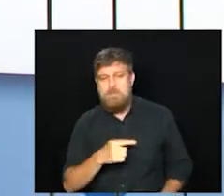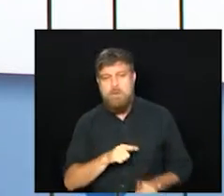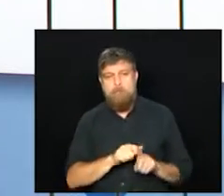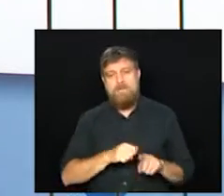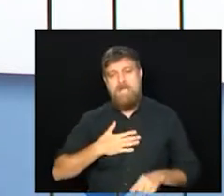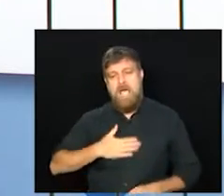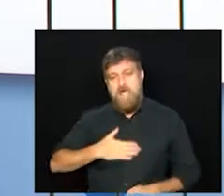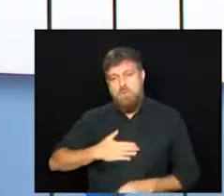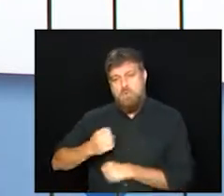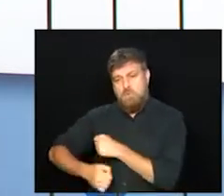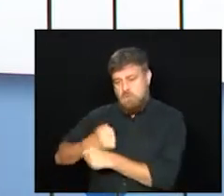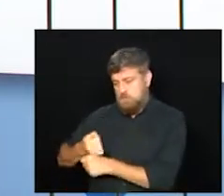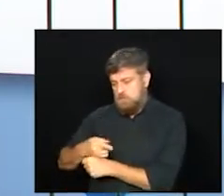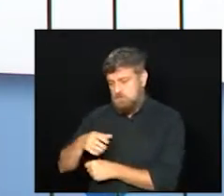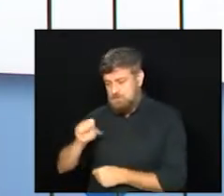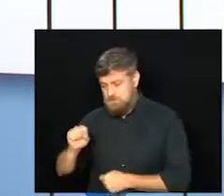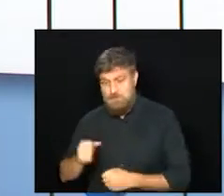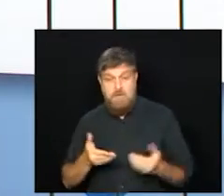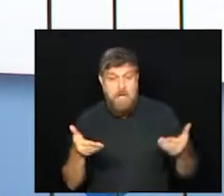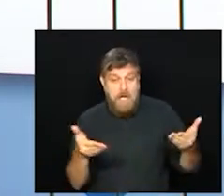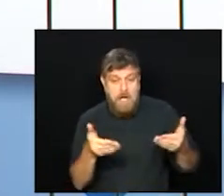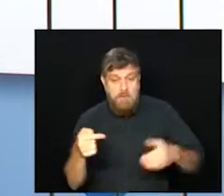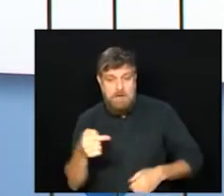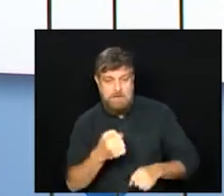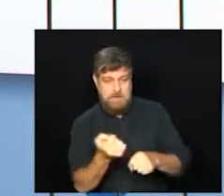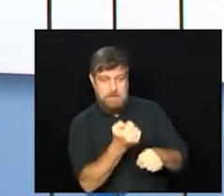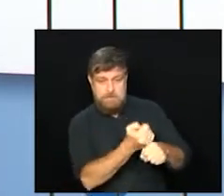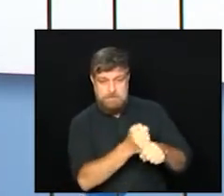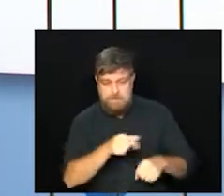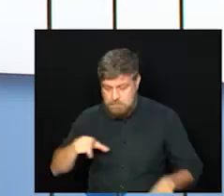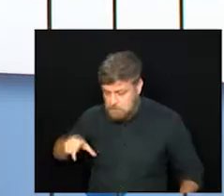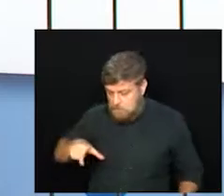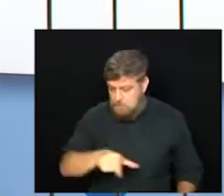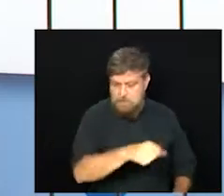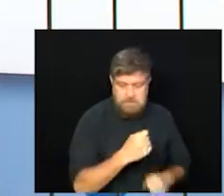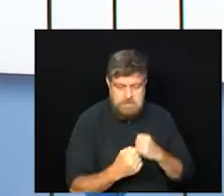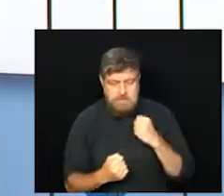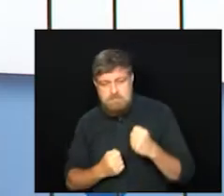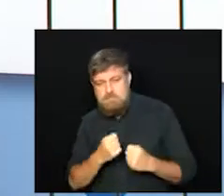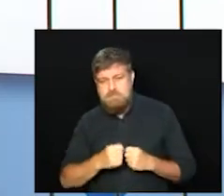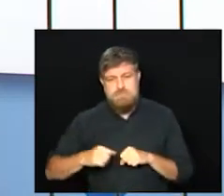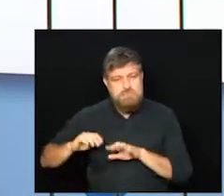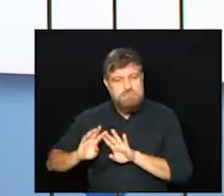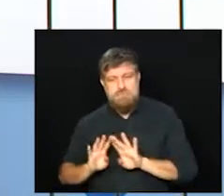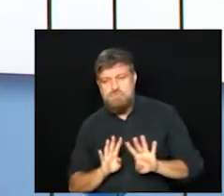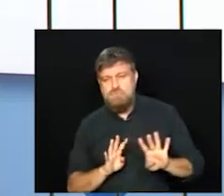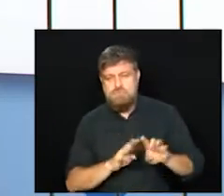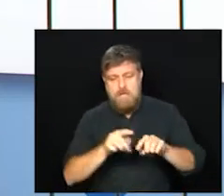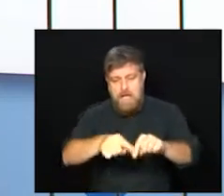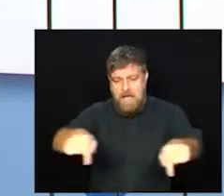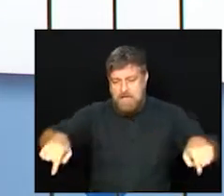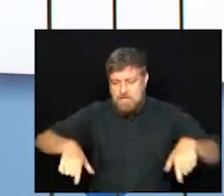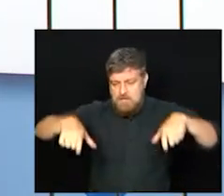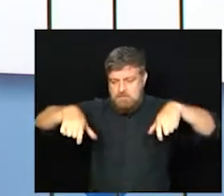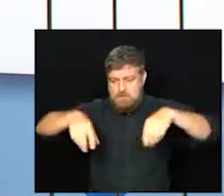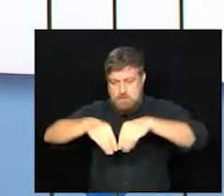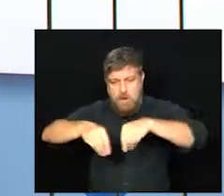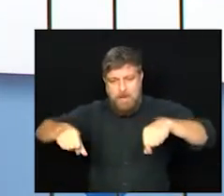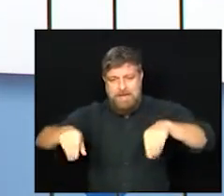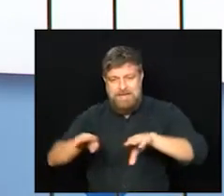de 2018. Agora, foi construída uma pista de caminhada, campo de futebol de areia com alambrado,